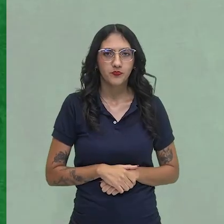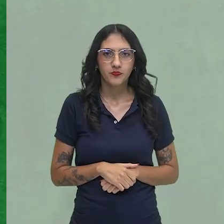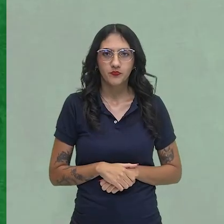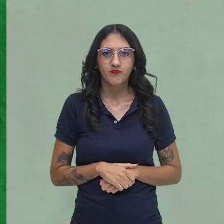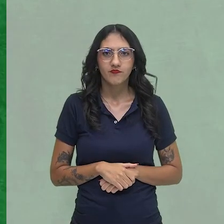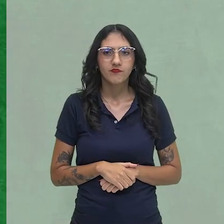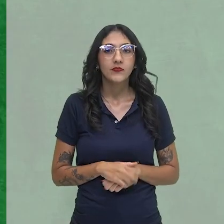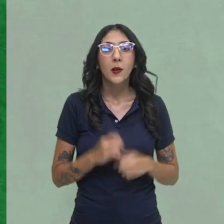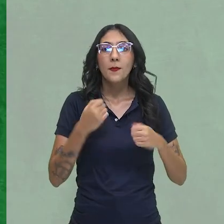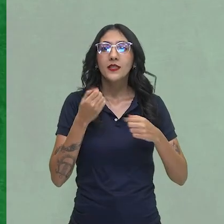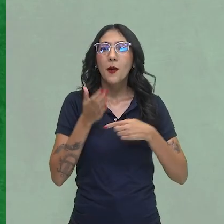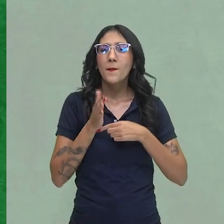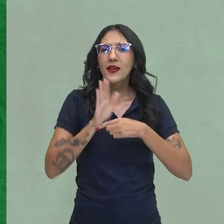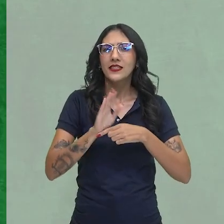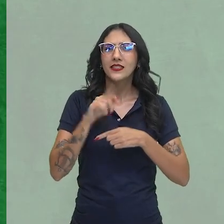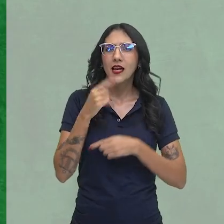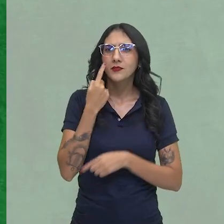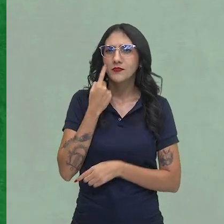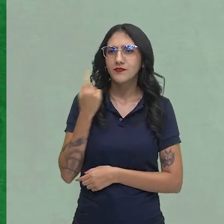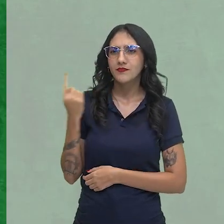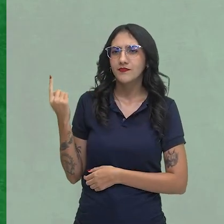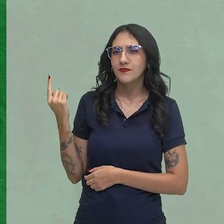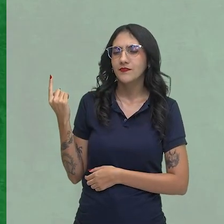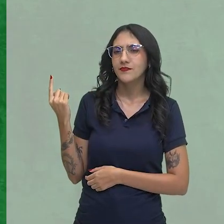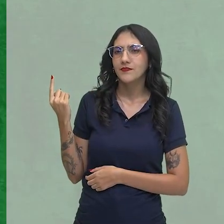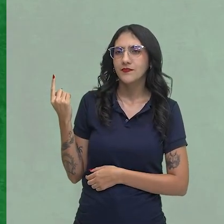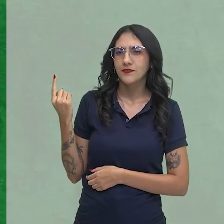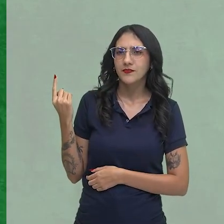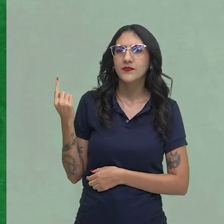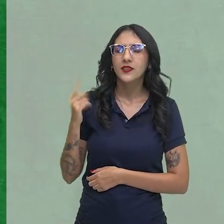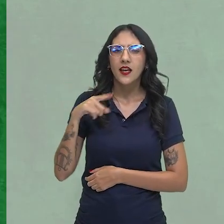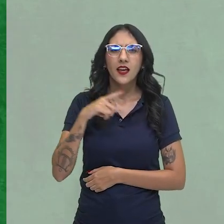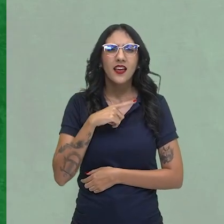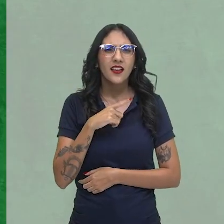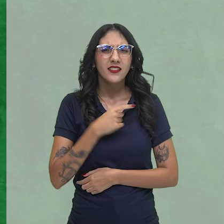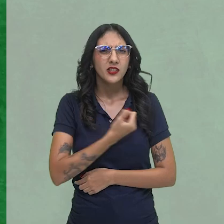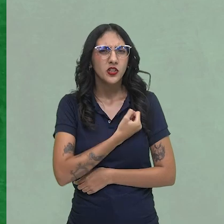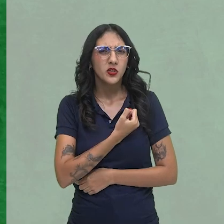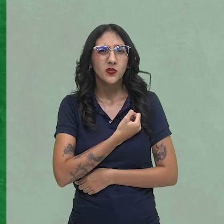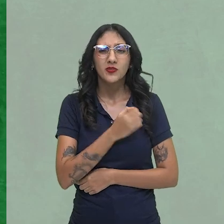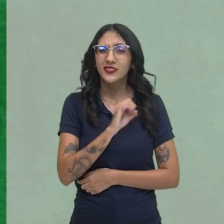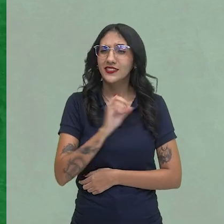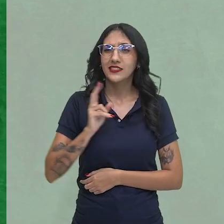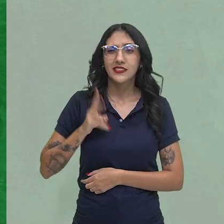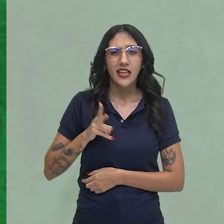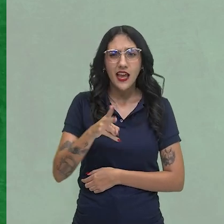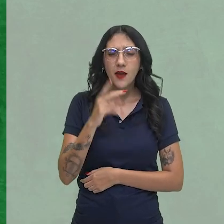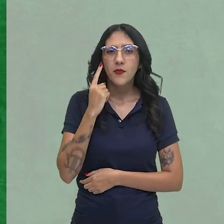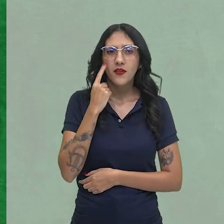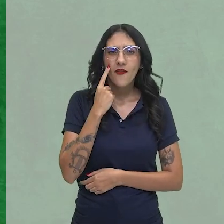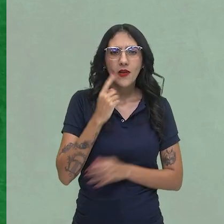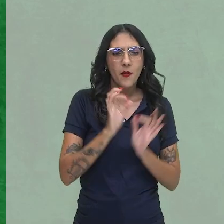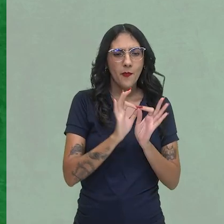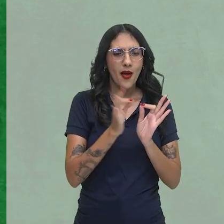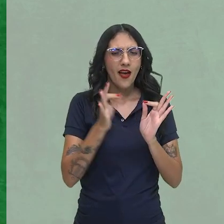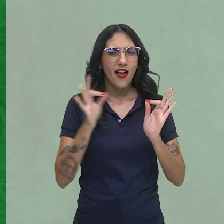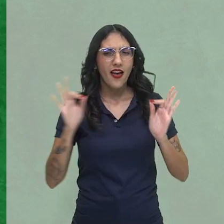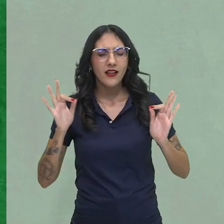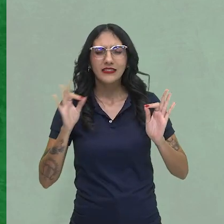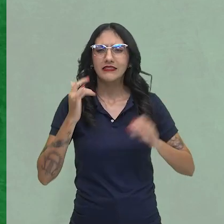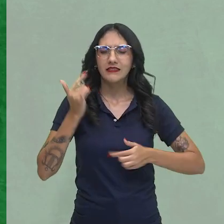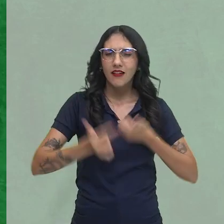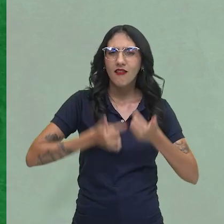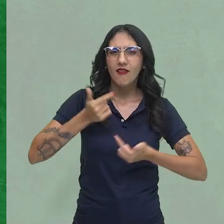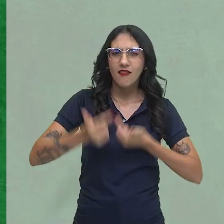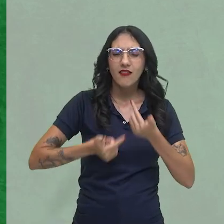se referir ao nosso pi, né, se a gente tivesse que repetir toda essa numeração, seria muito trabalhoso,